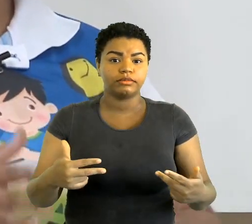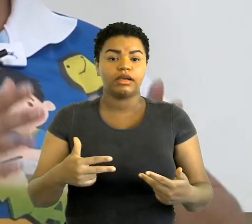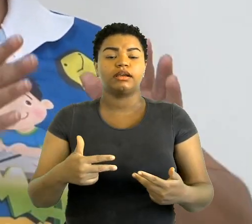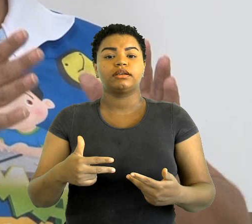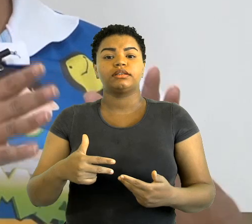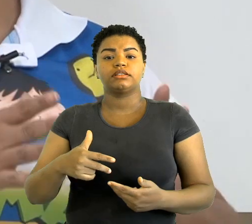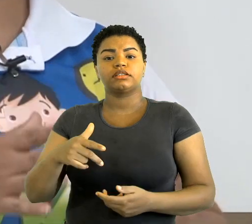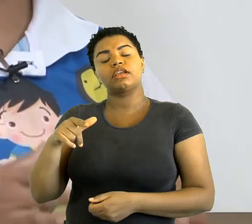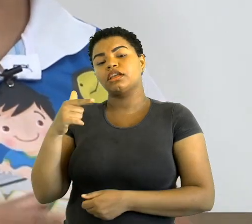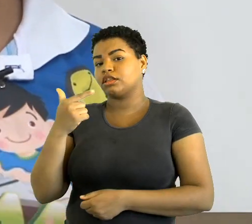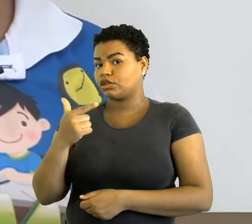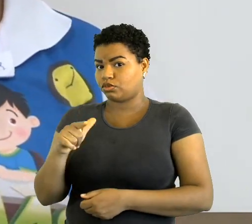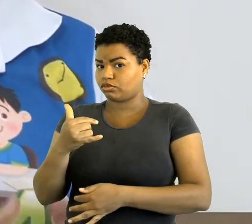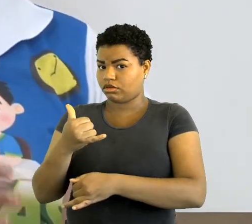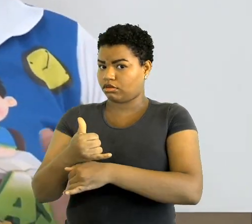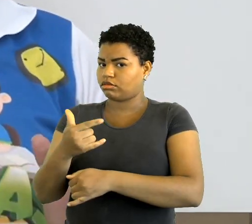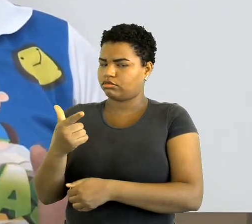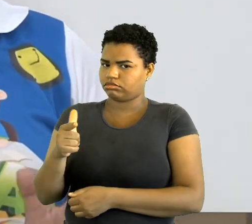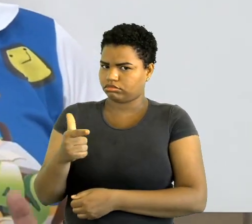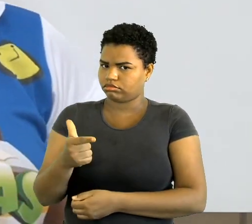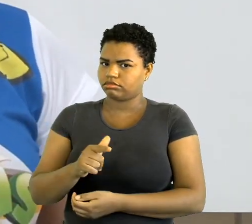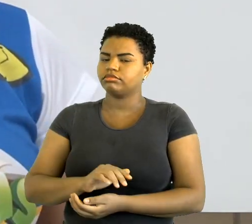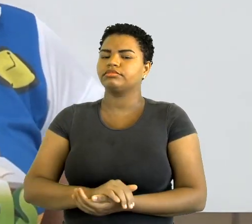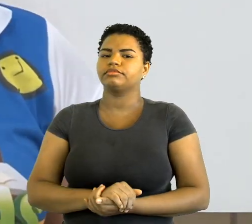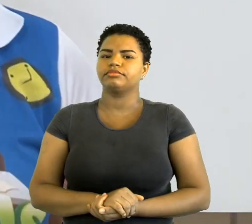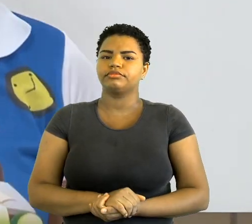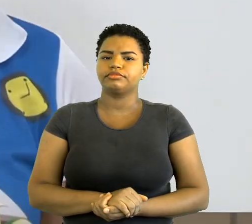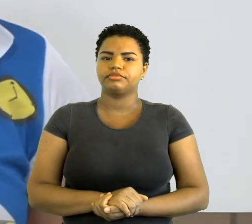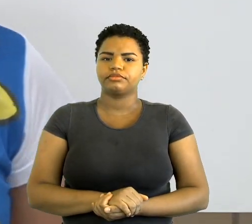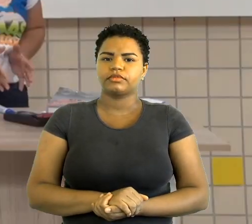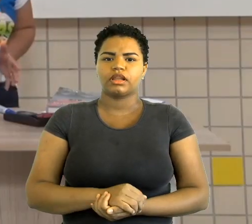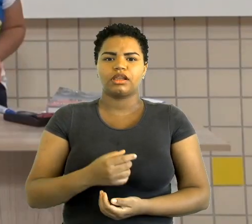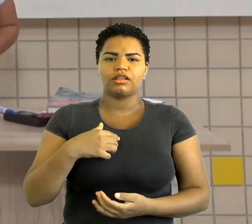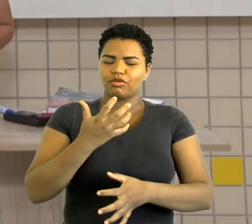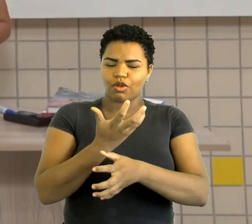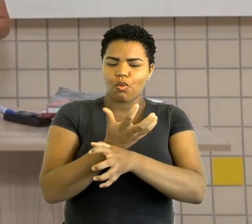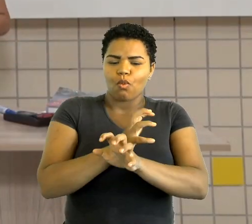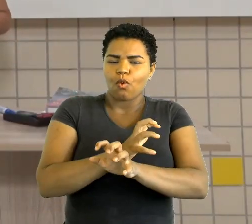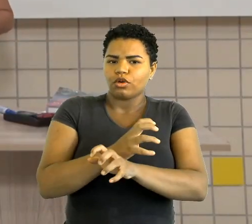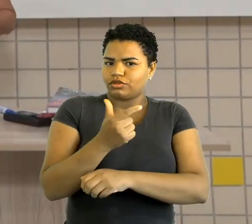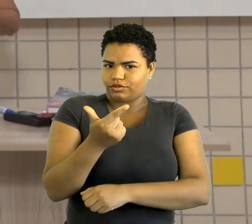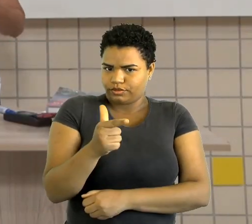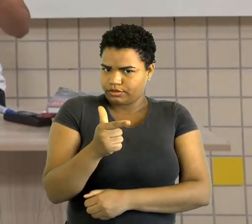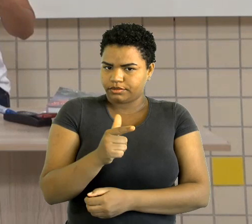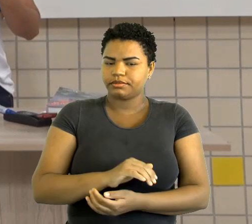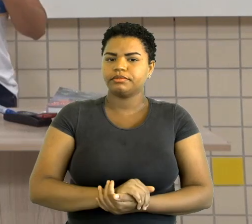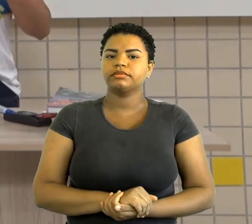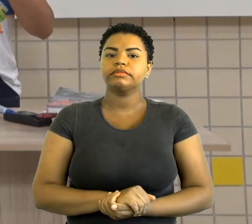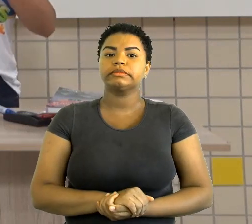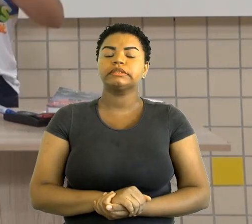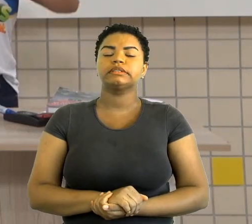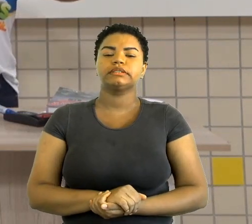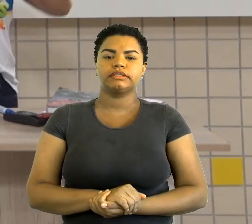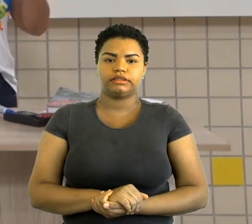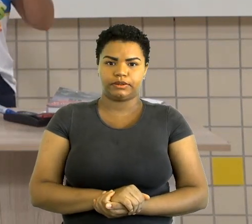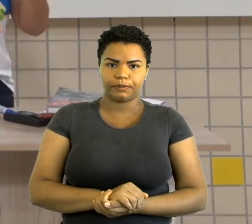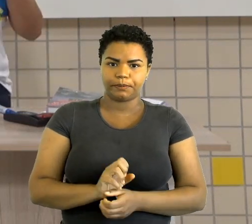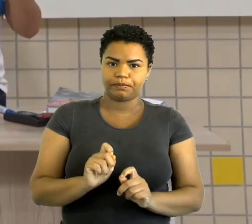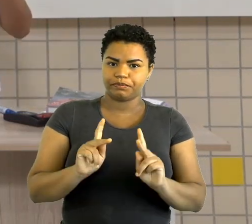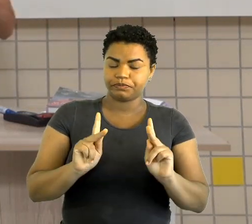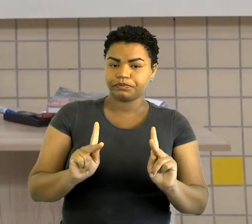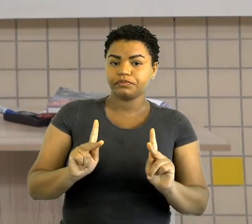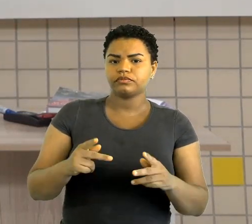invertebrados, que não possuem cavidade óssea, ok? Então, professora, como